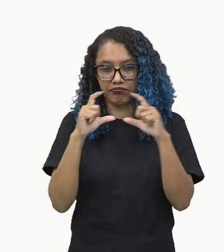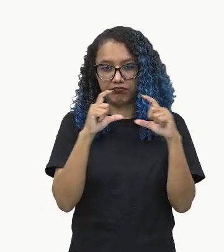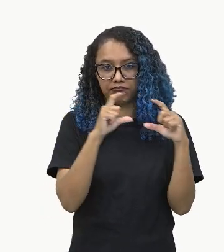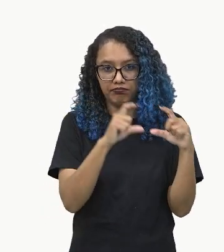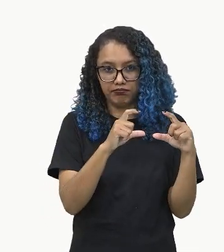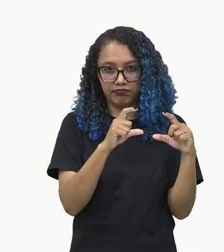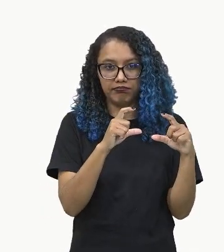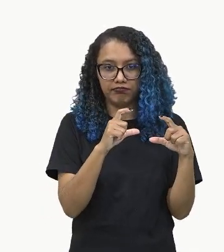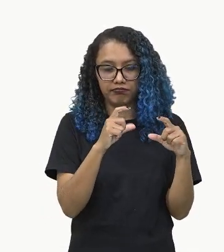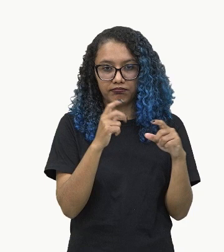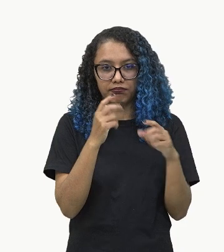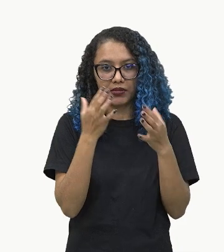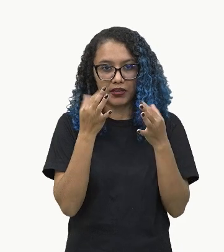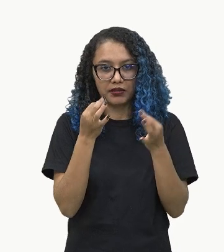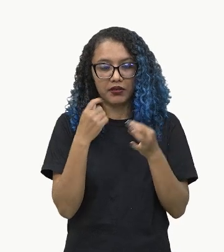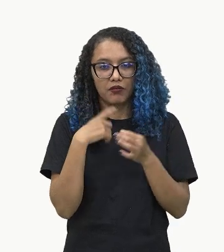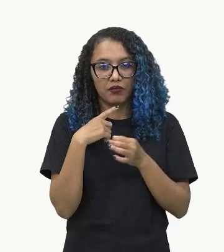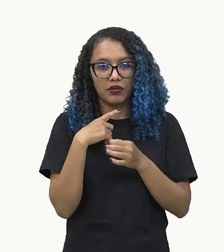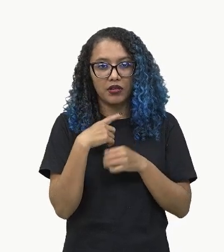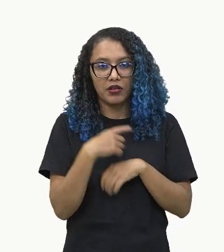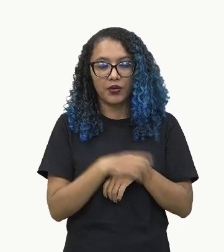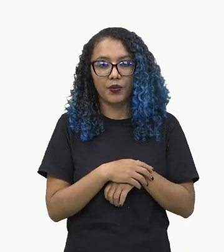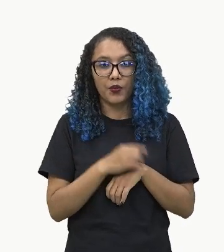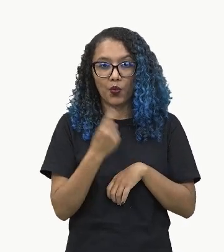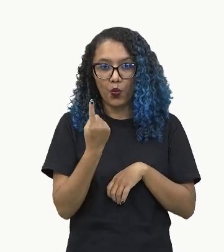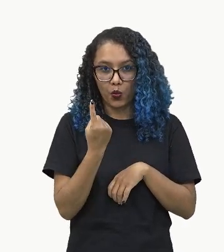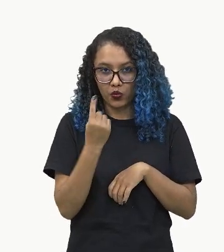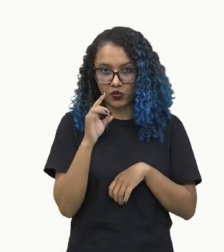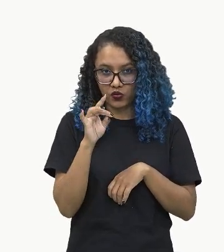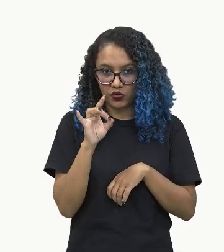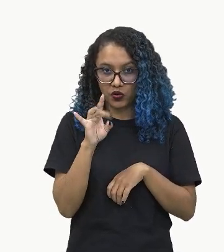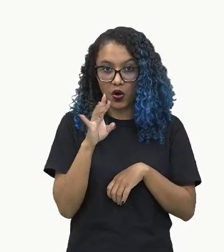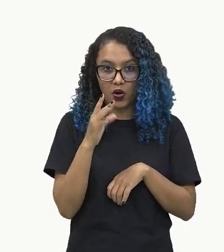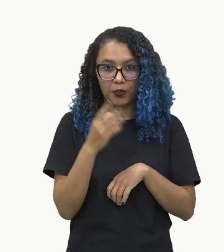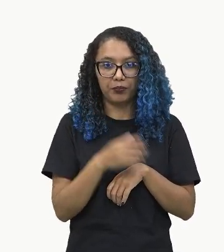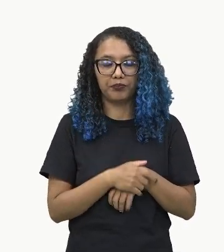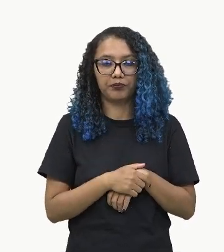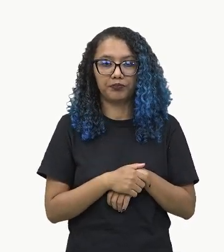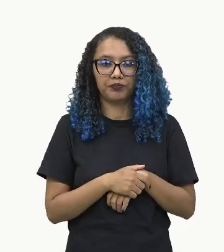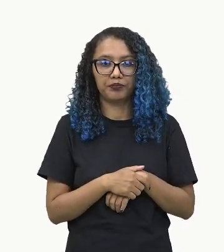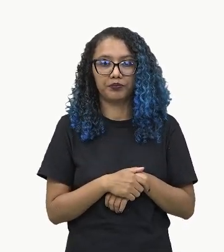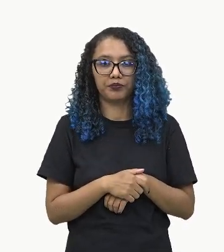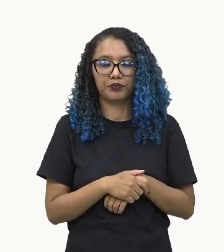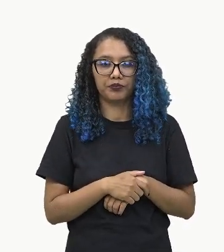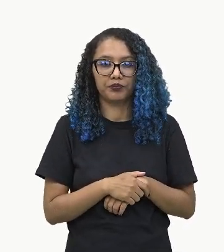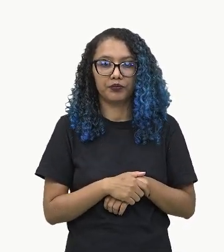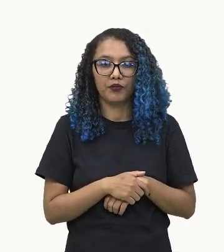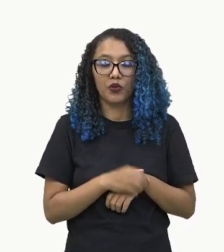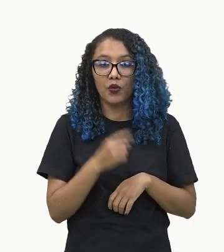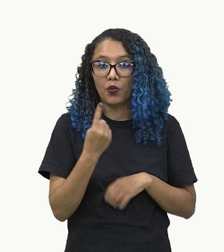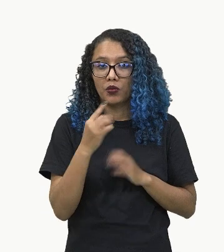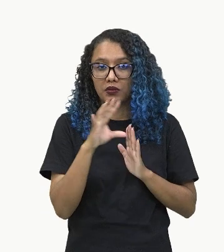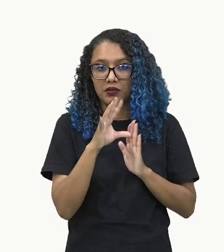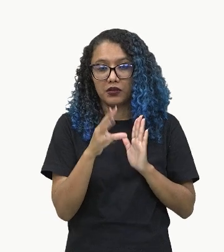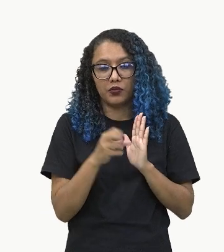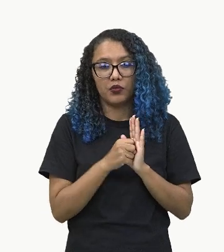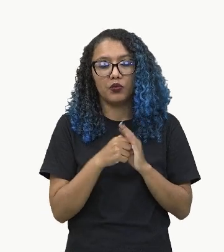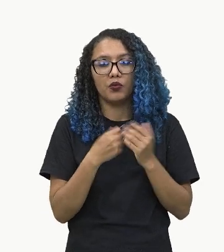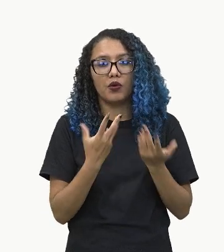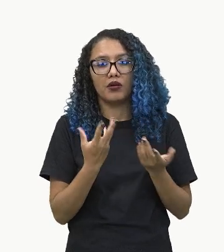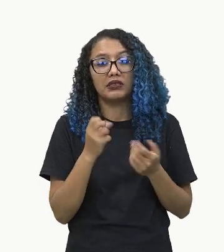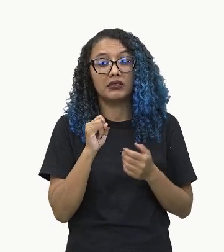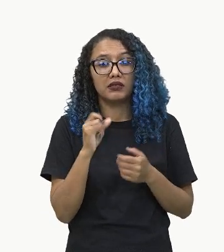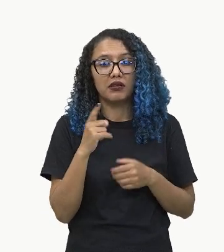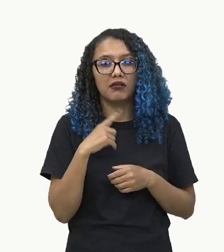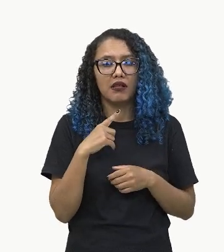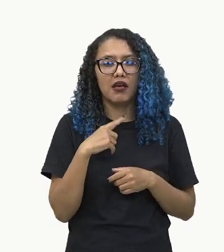um sinal, somente o sinal na frente do parêntese. Tá? E o que a gente faz quando tem um sinal